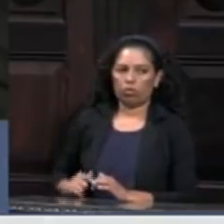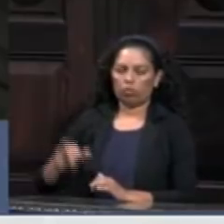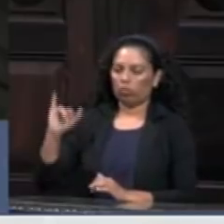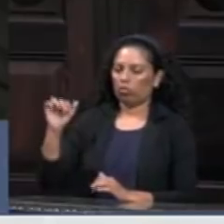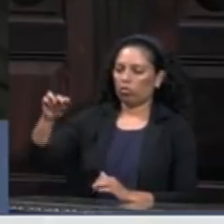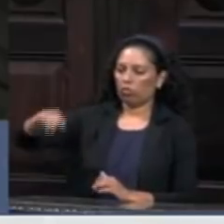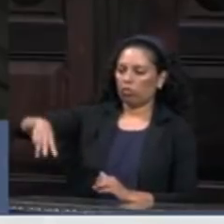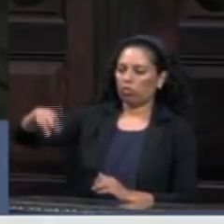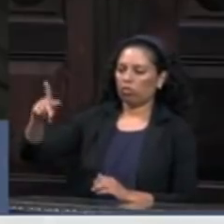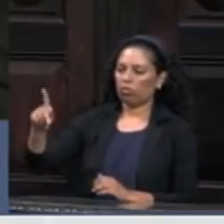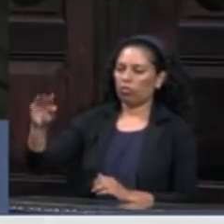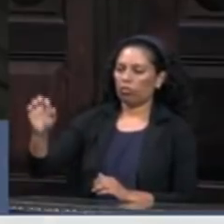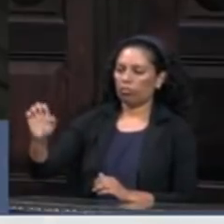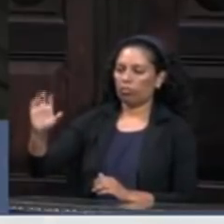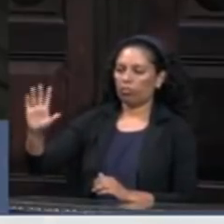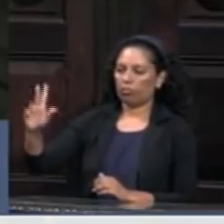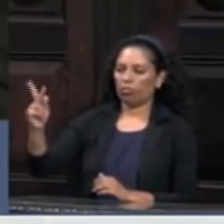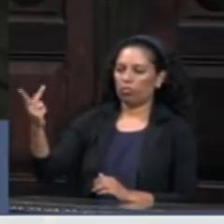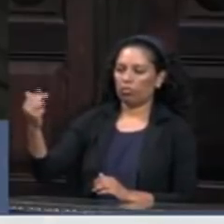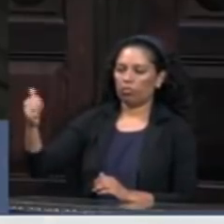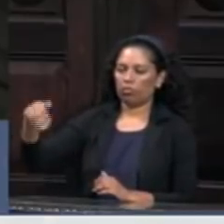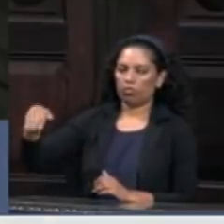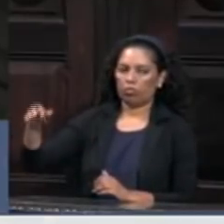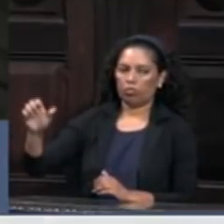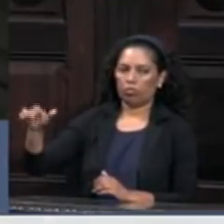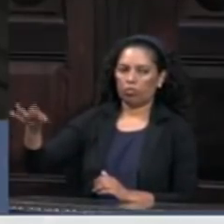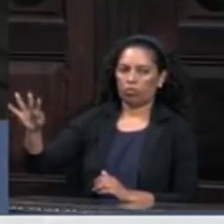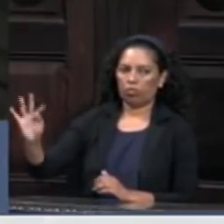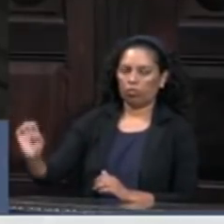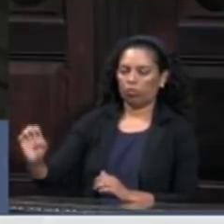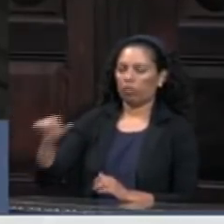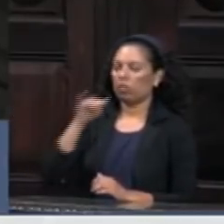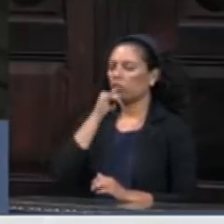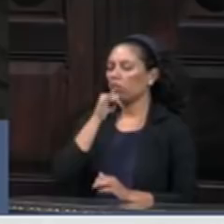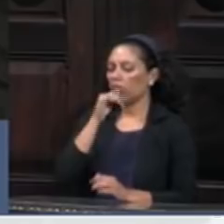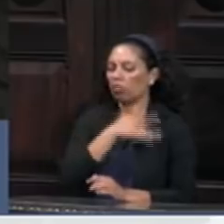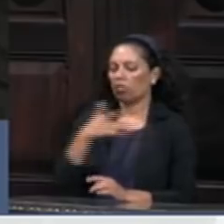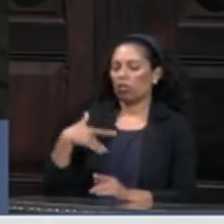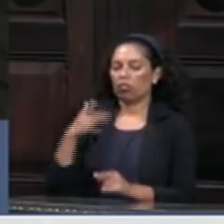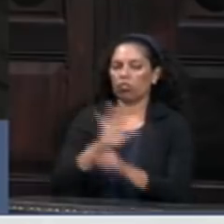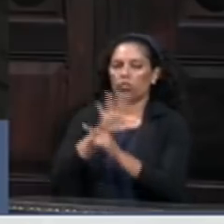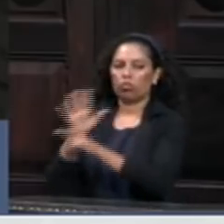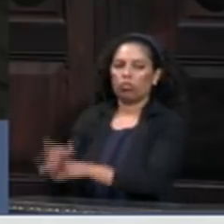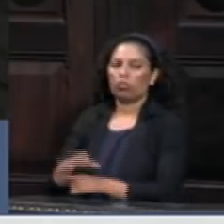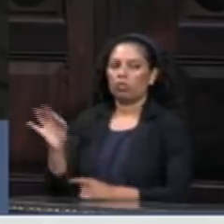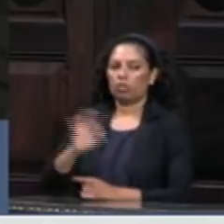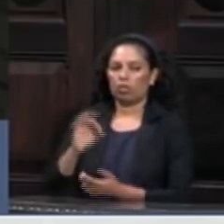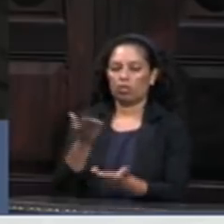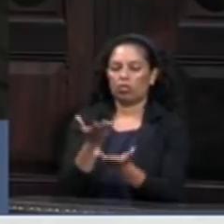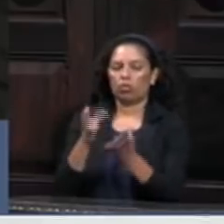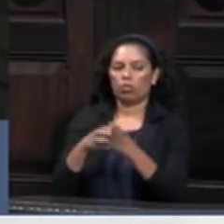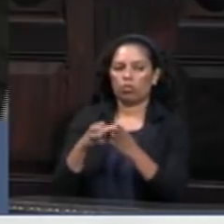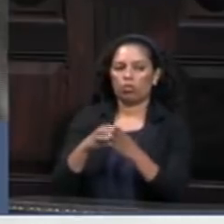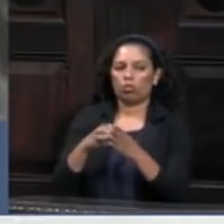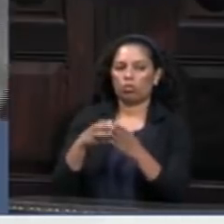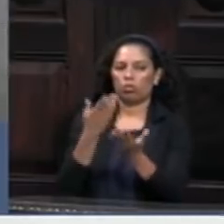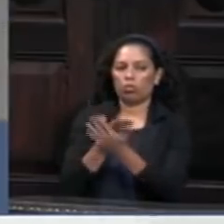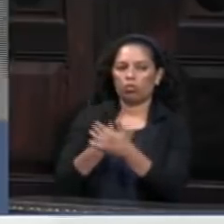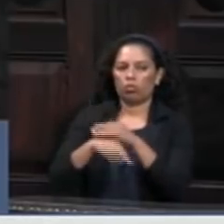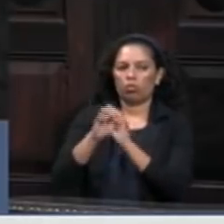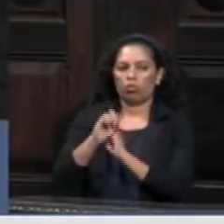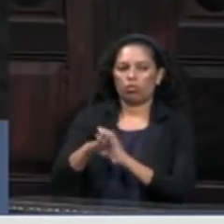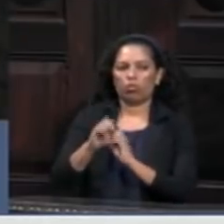não investiu o mínimo constitucional em saúde. Na Comissão de Educação a gente discutiu, o deputado Conte